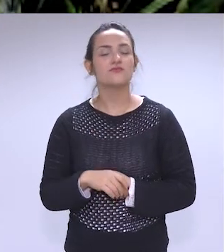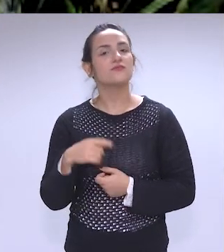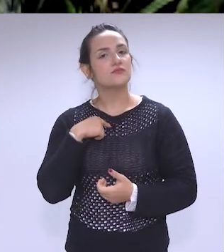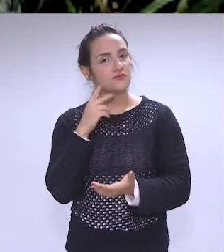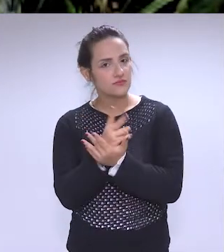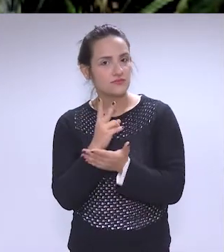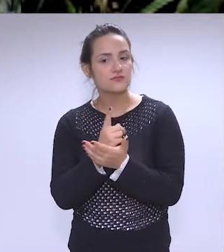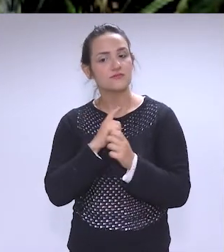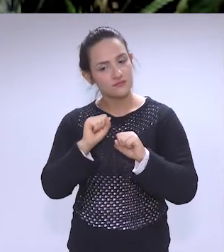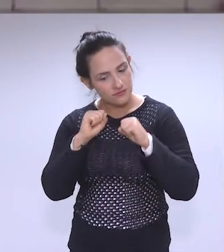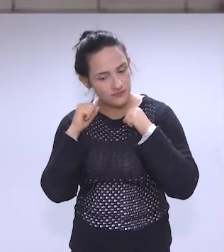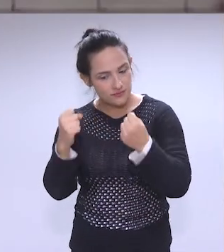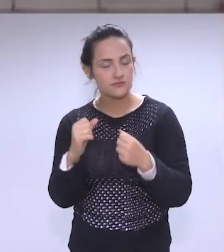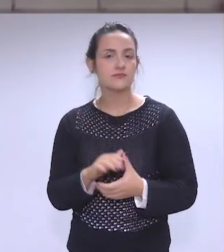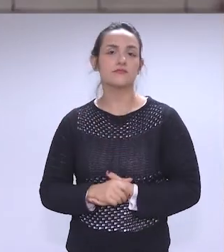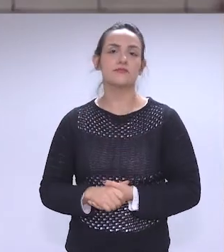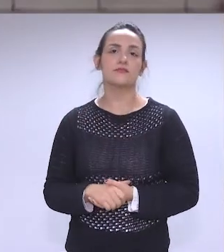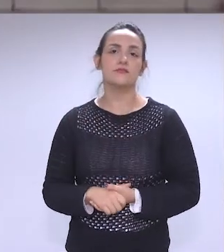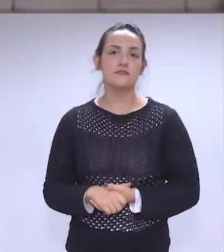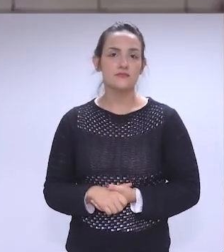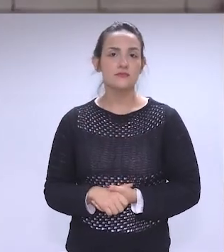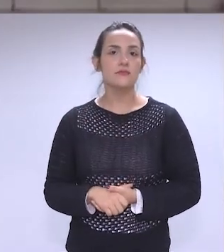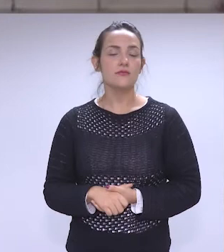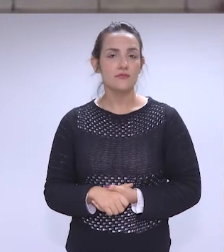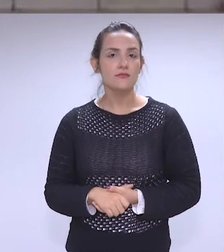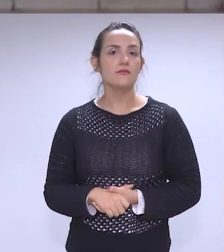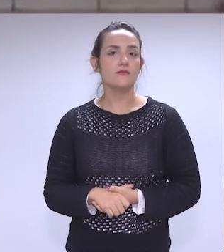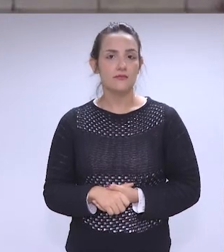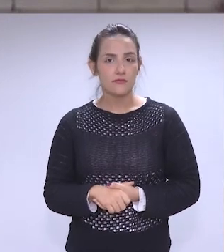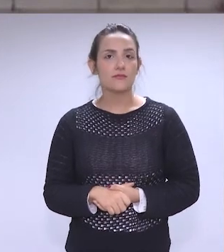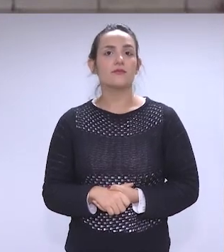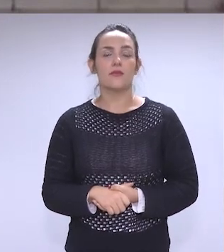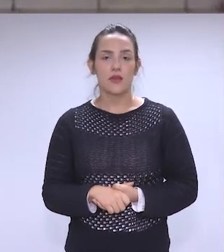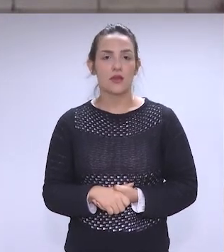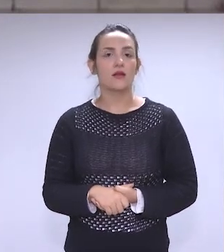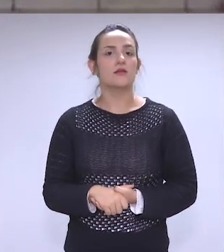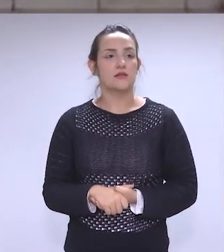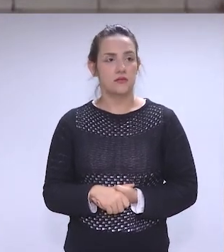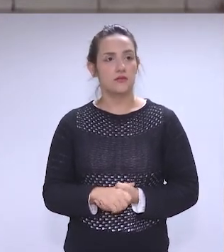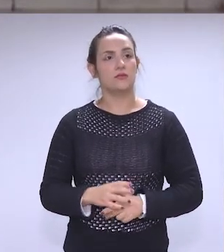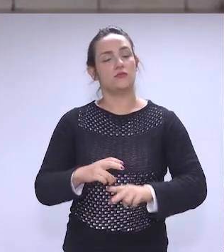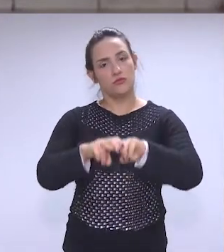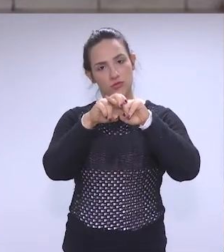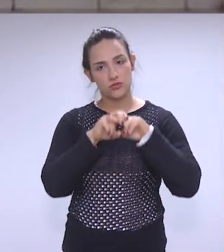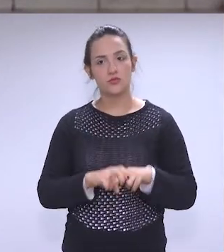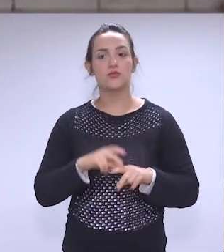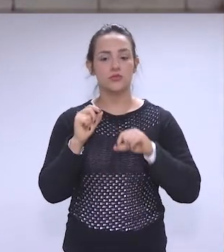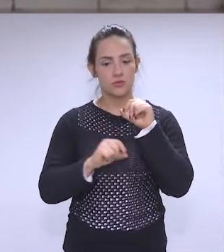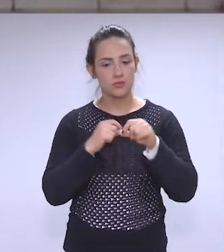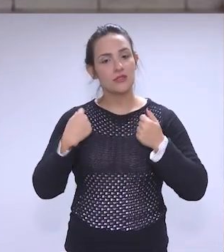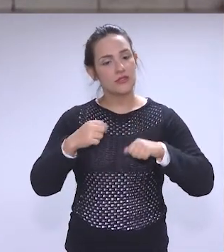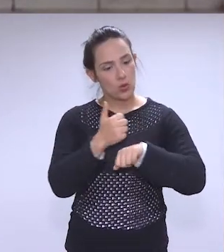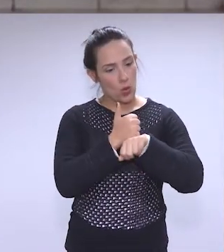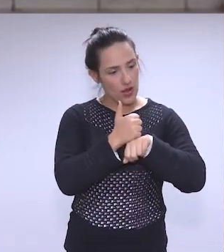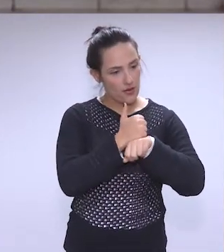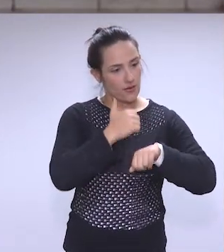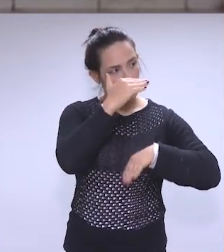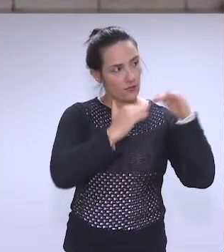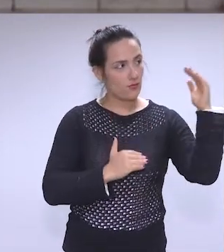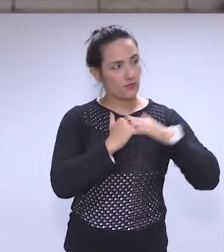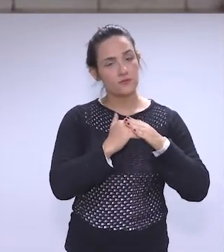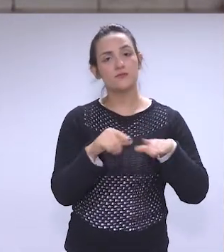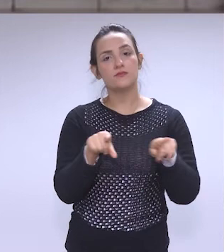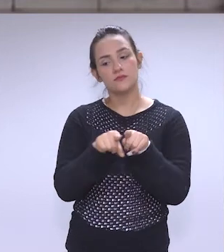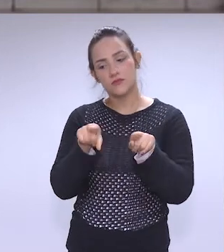me empenho mais. A nossa trajetória com esses meninos, toda essa metodologia associada à qualificação profissional, à